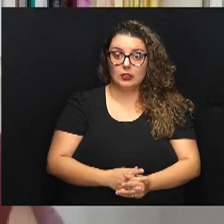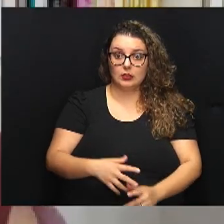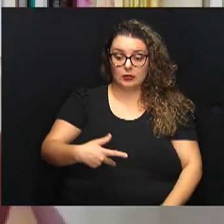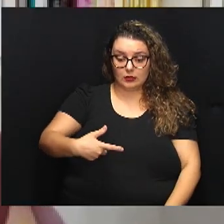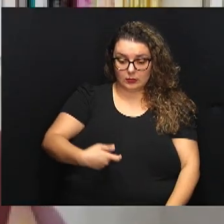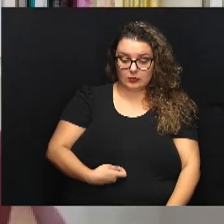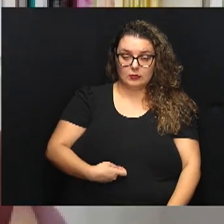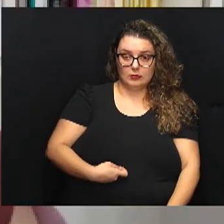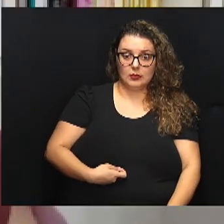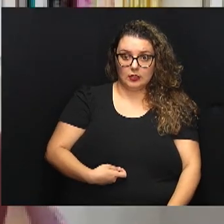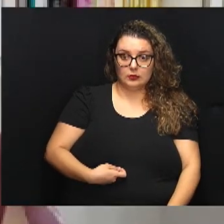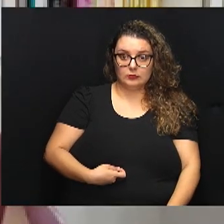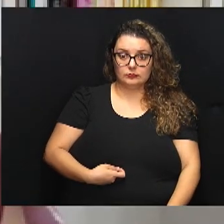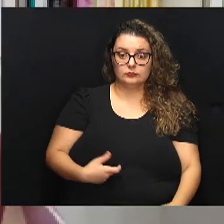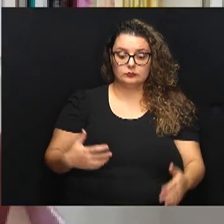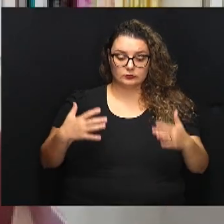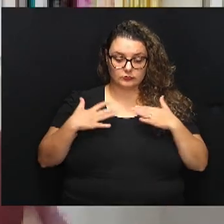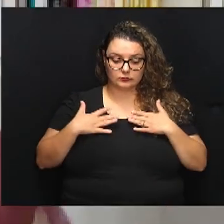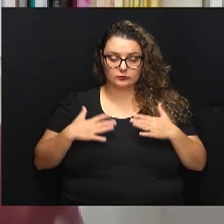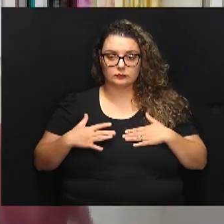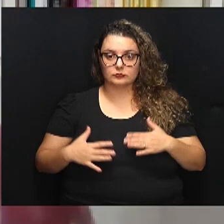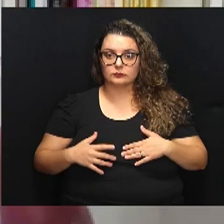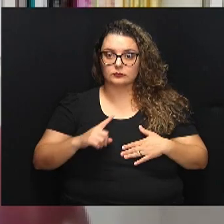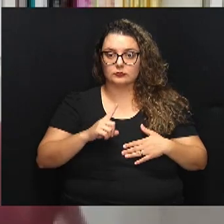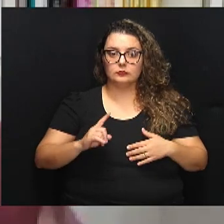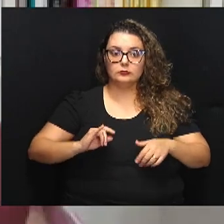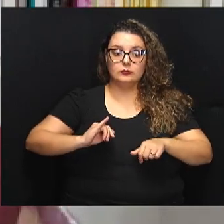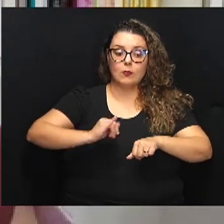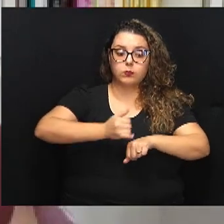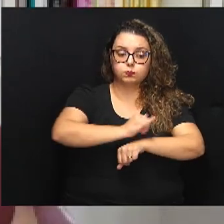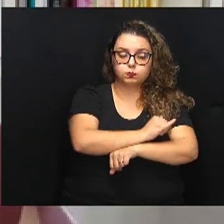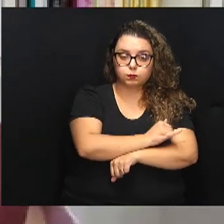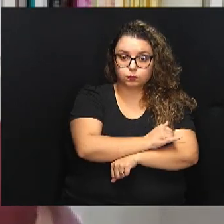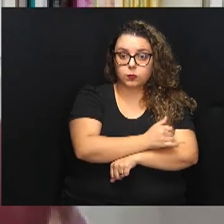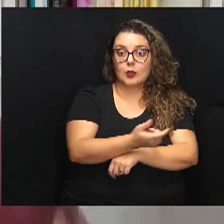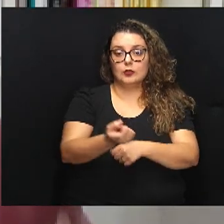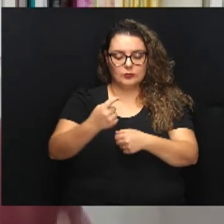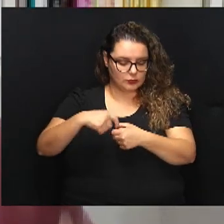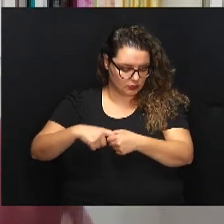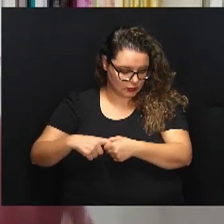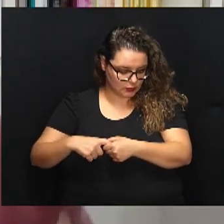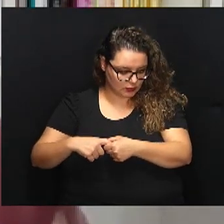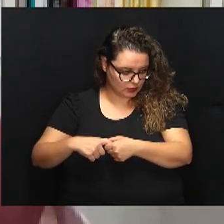né, o corpo não somente volta a engordar, mas ele volta a